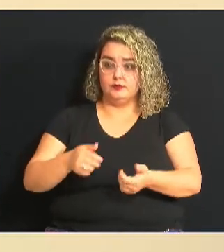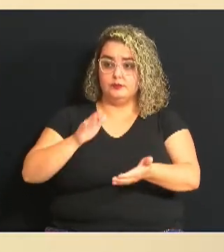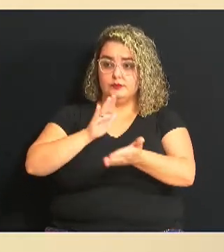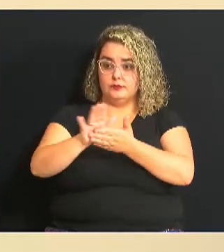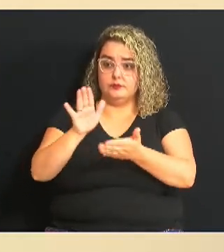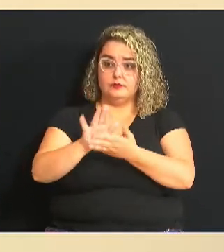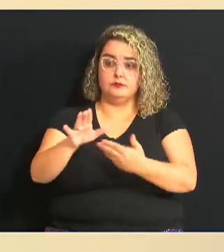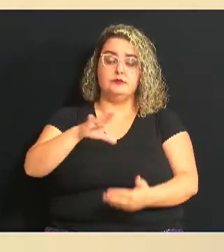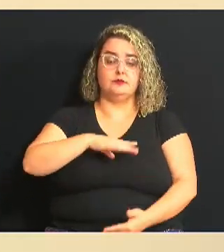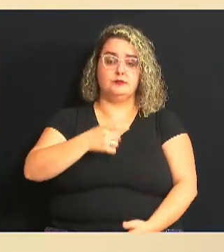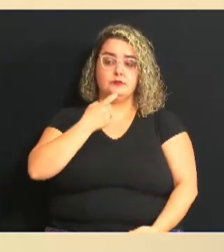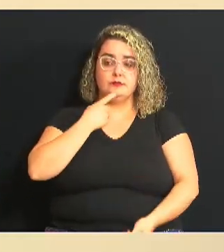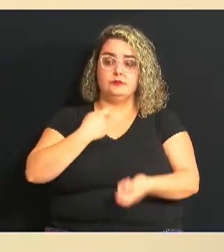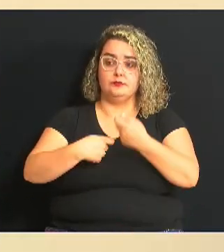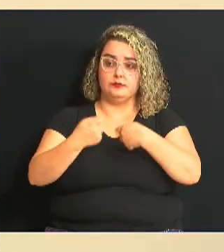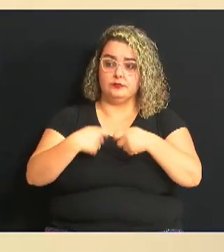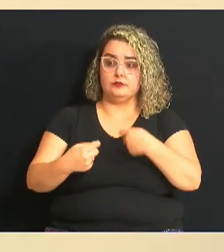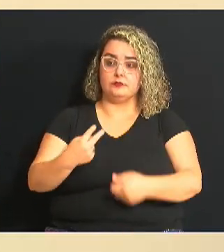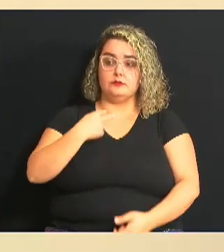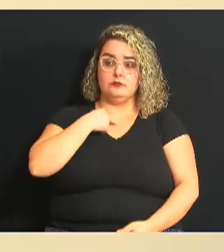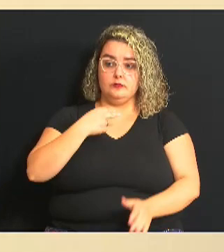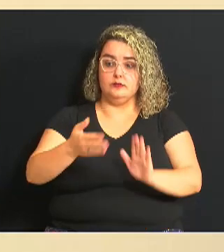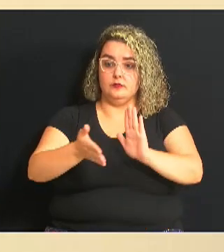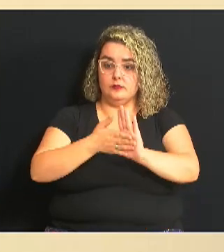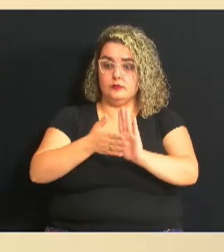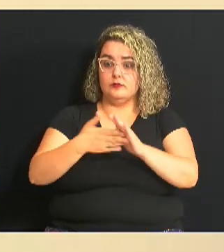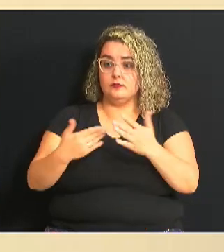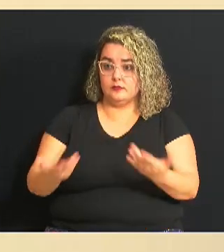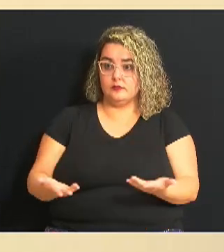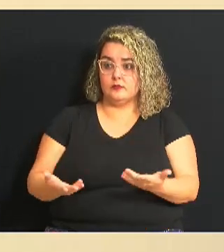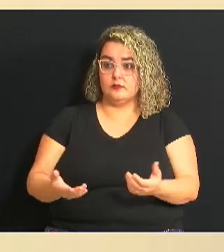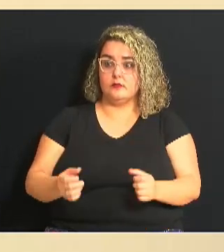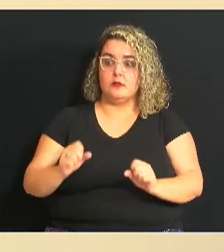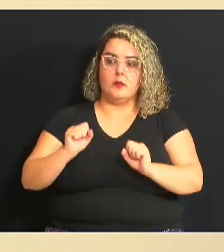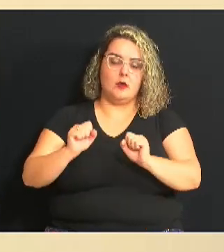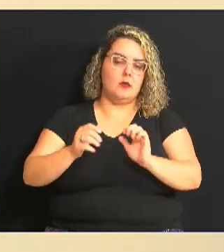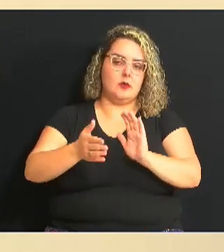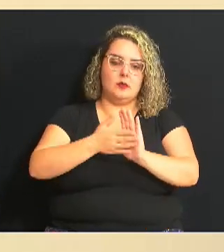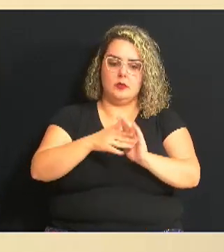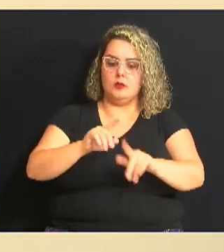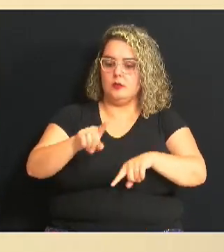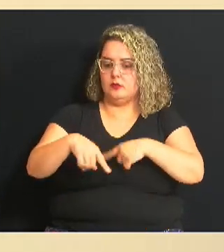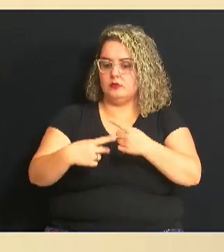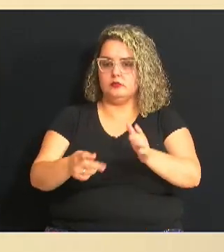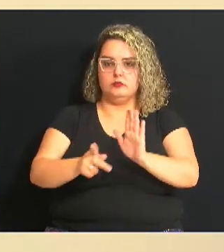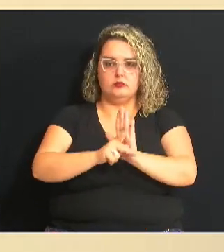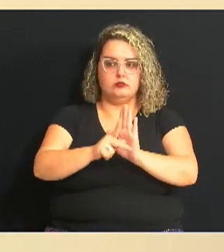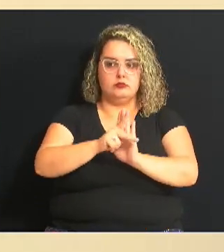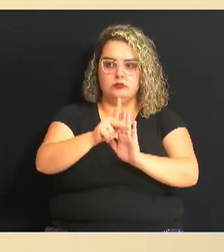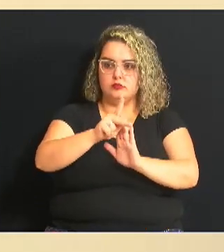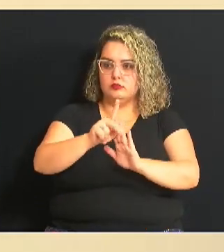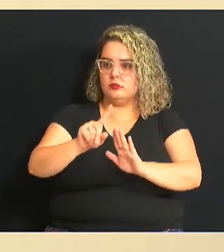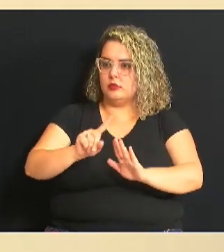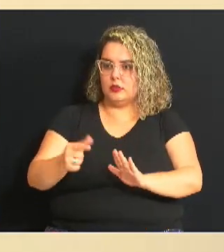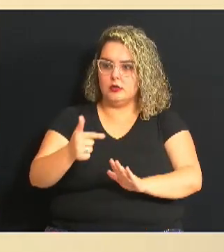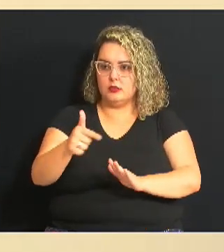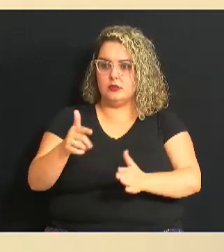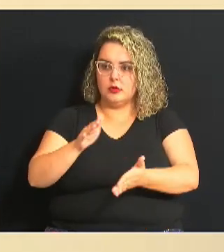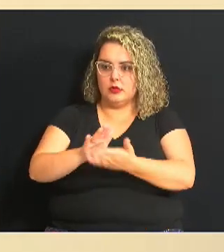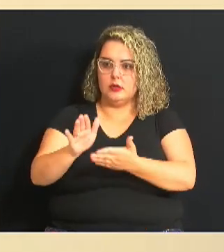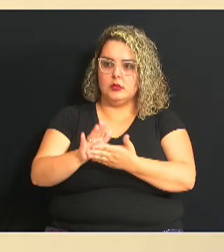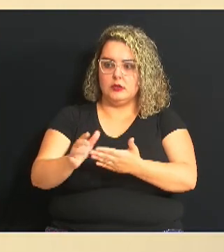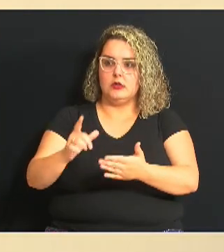município, para a administração pública, eu não posso propor. Então, eu posso propor outros projetos que não incidam em gasto. Então, nós temos uma